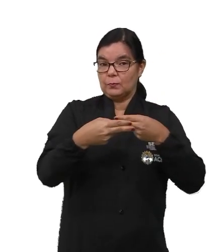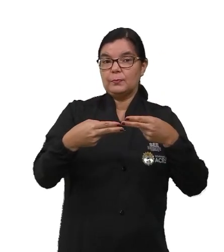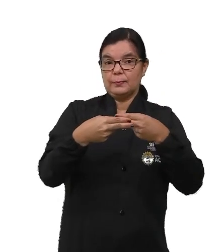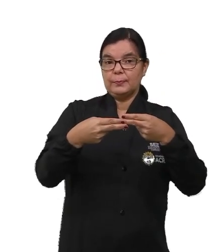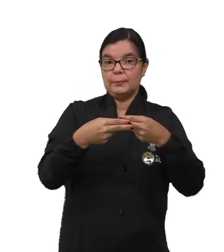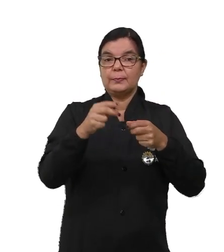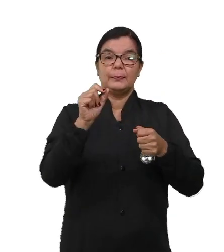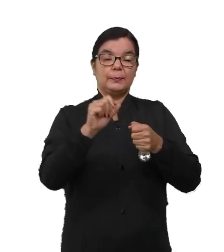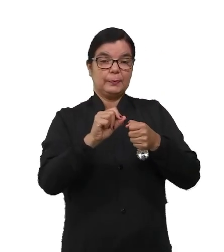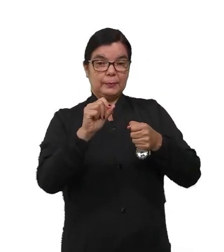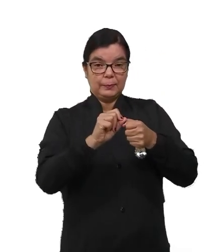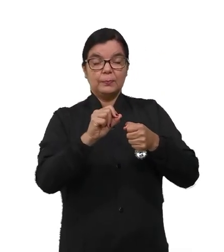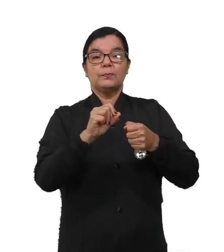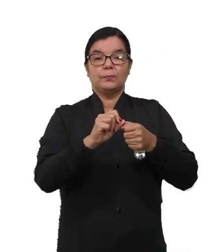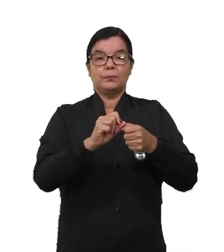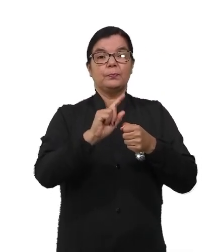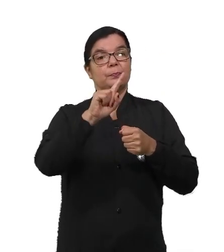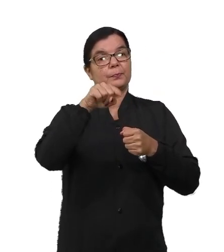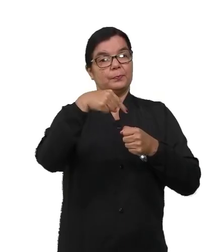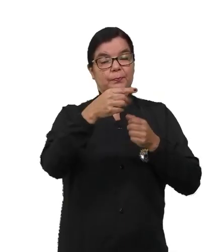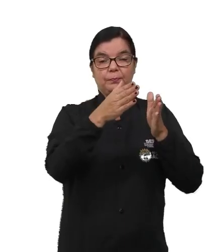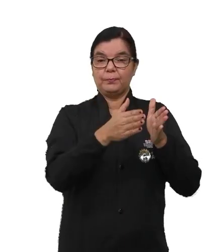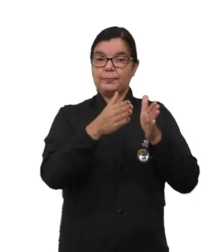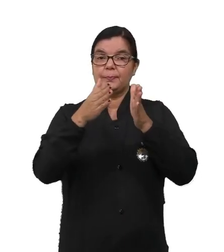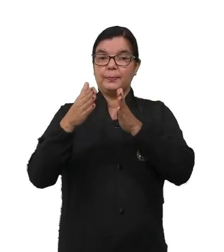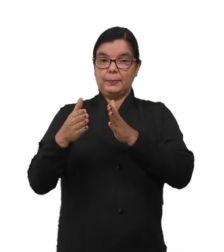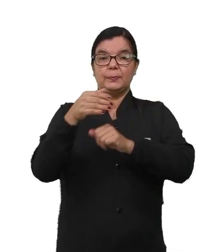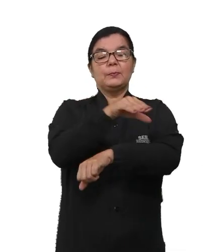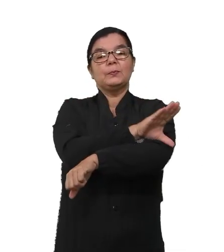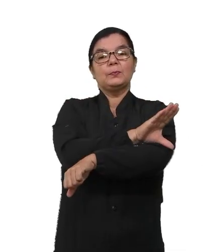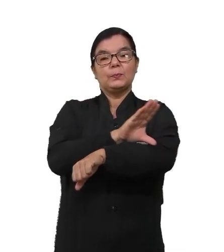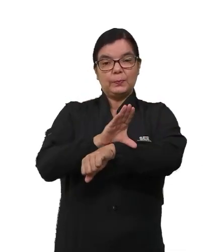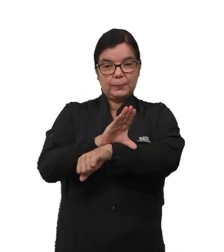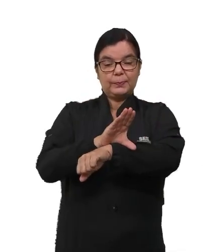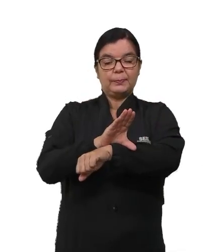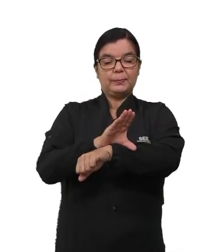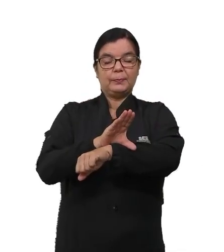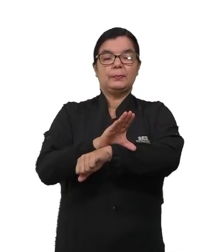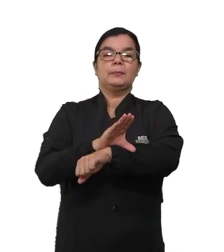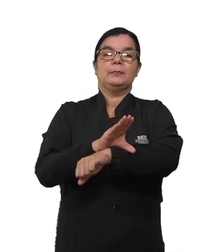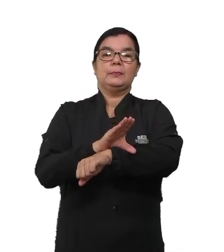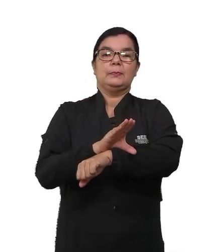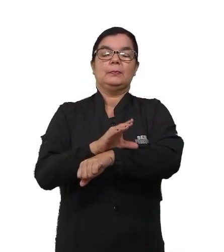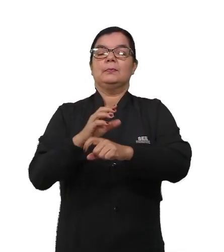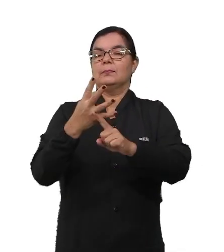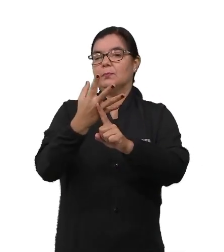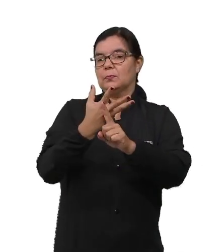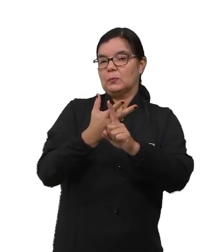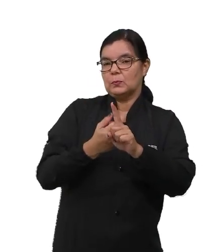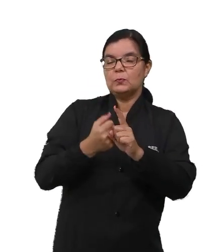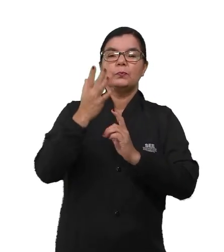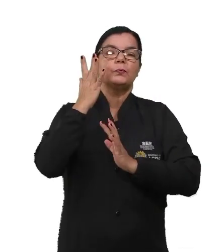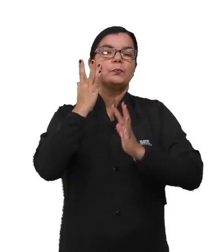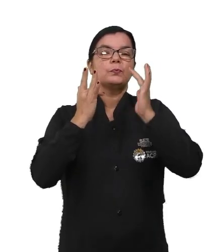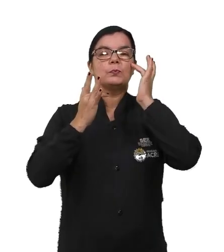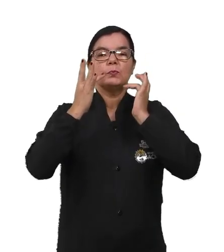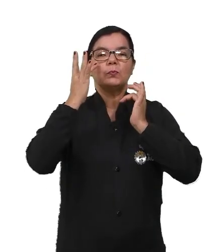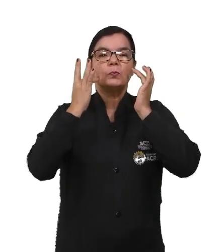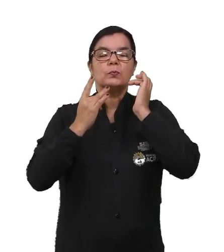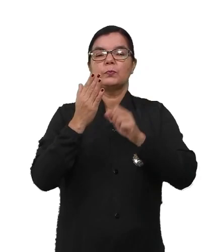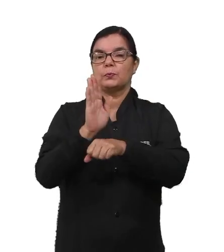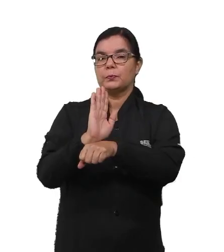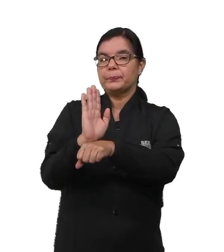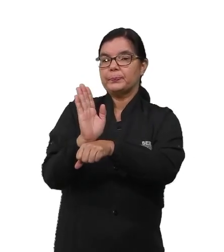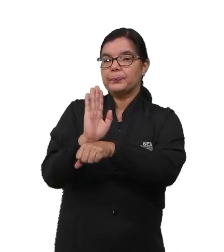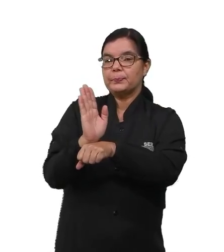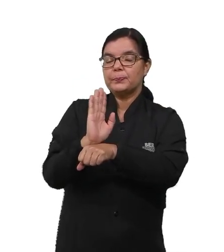são produzidas, e aí nós temos a indústria cultural, né? As artes, o teatro, o